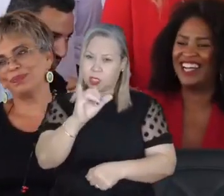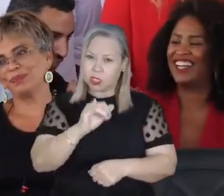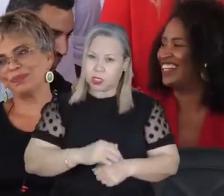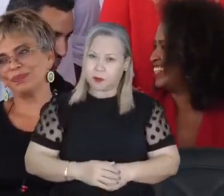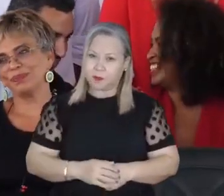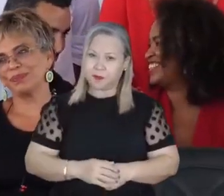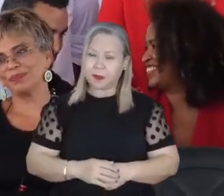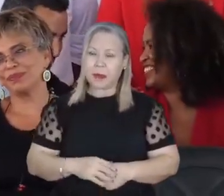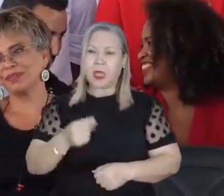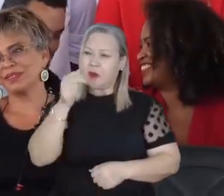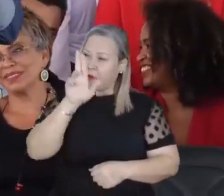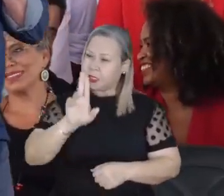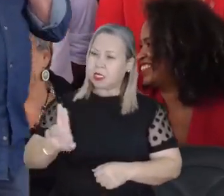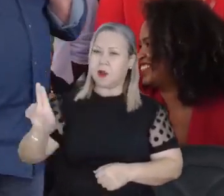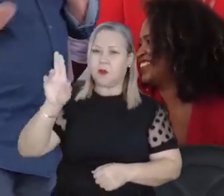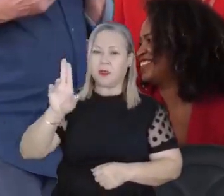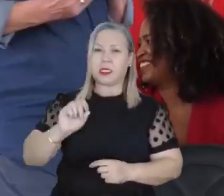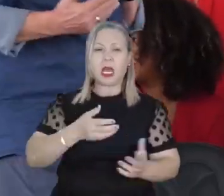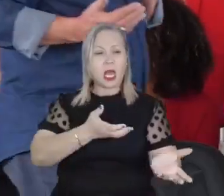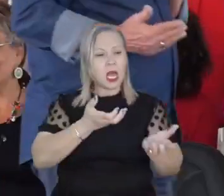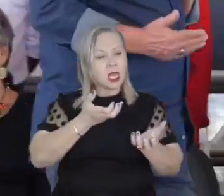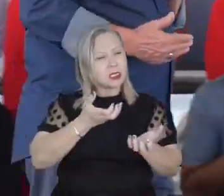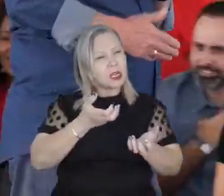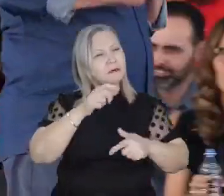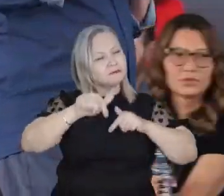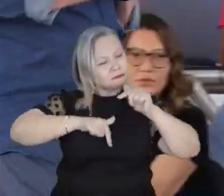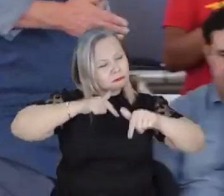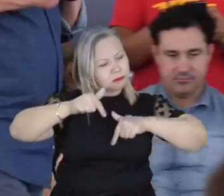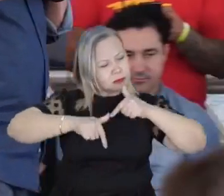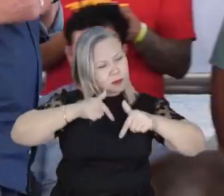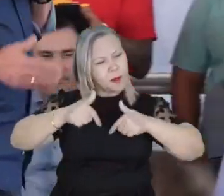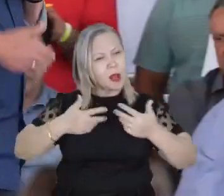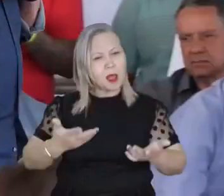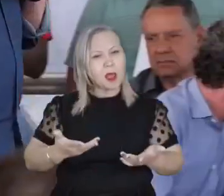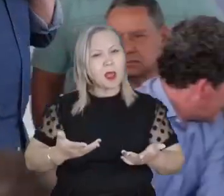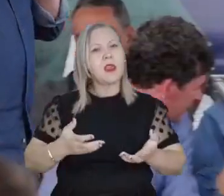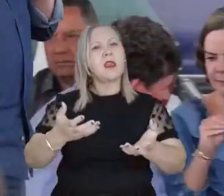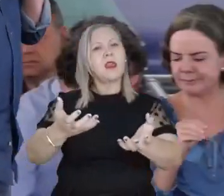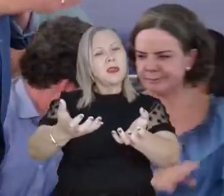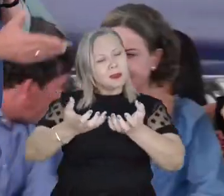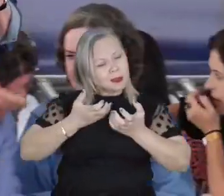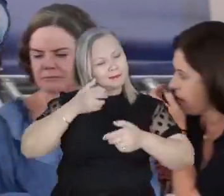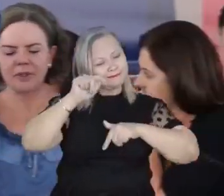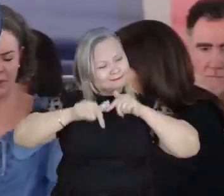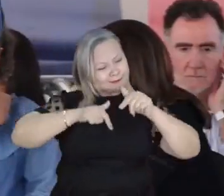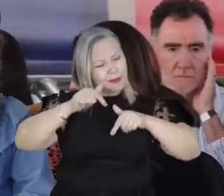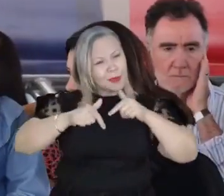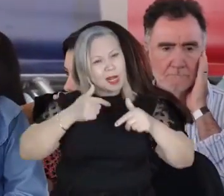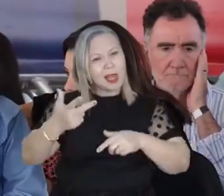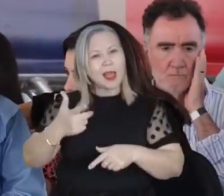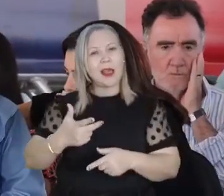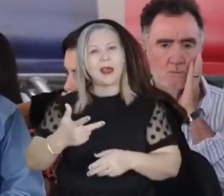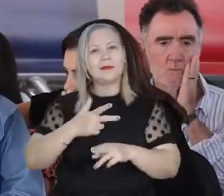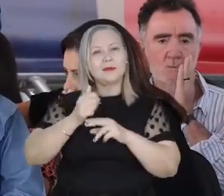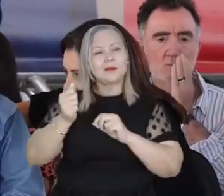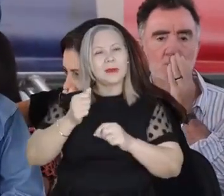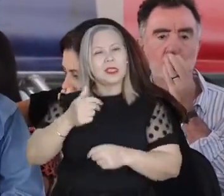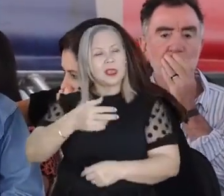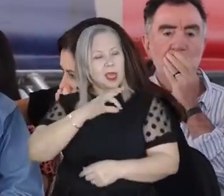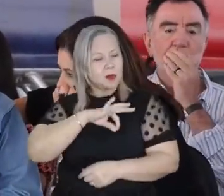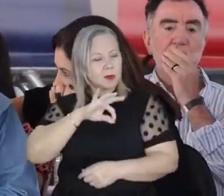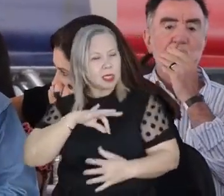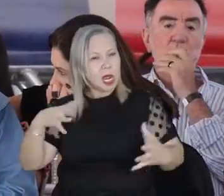quer trabalhar. E quer trabalhar ganhando um salário mais qualificado por conta da